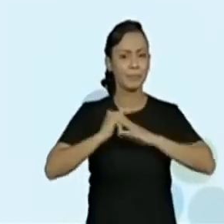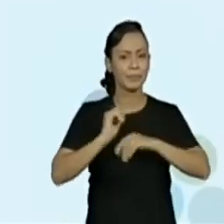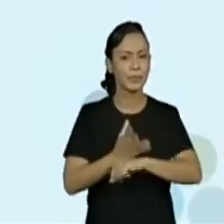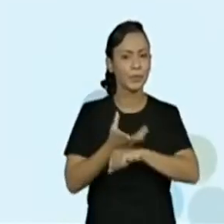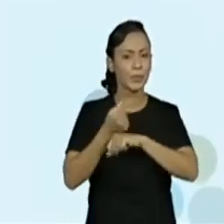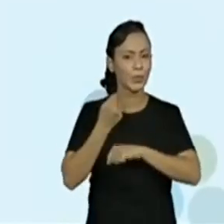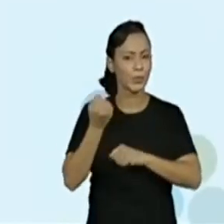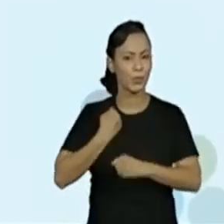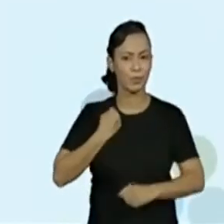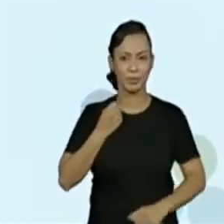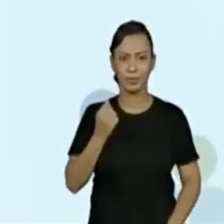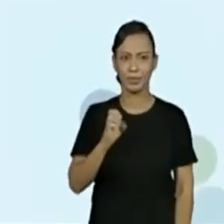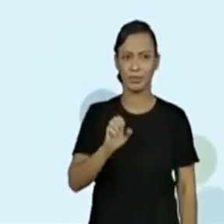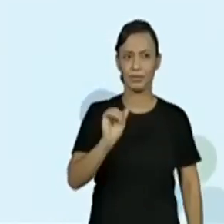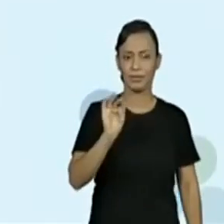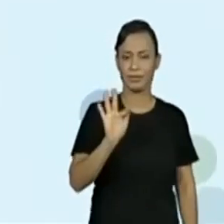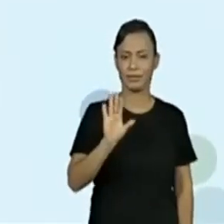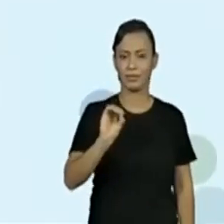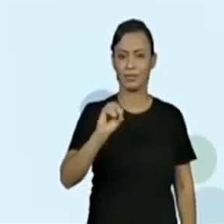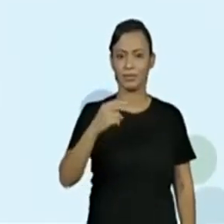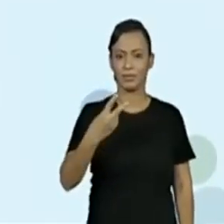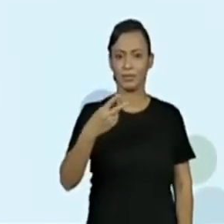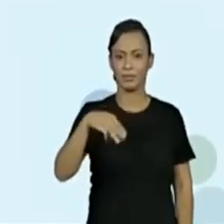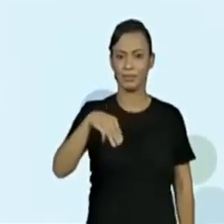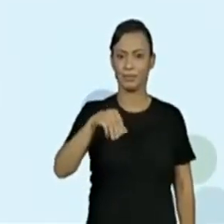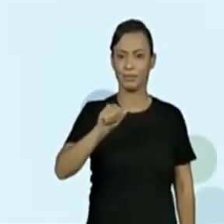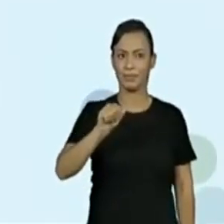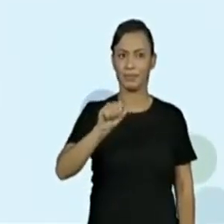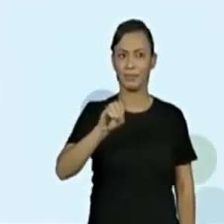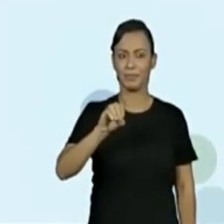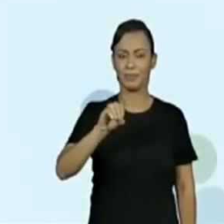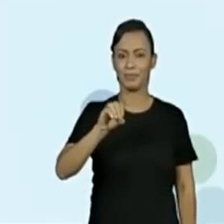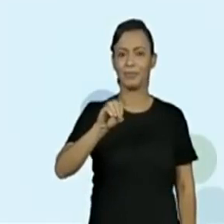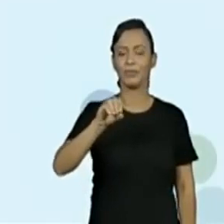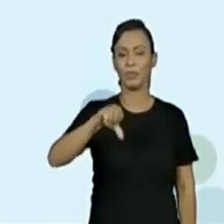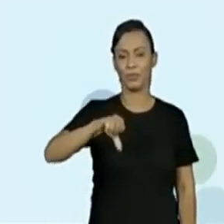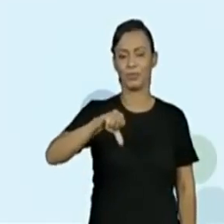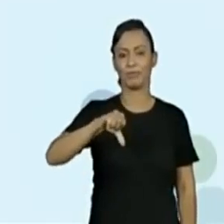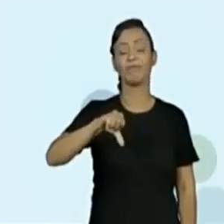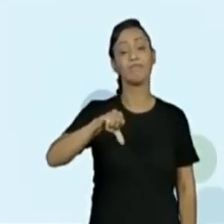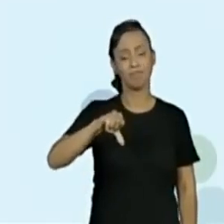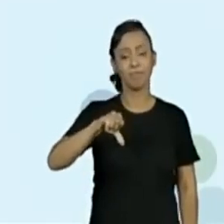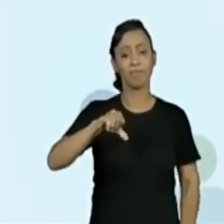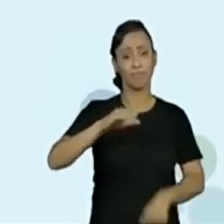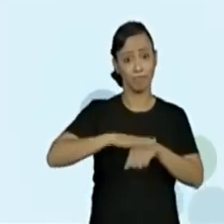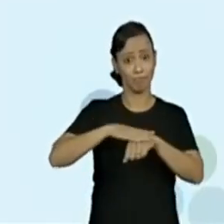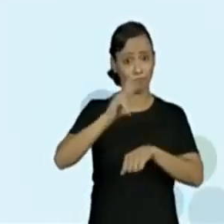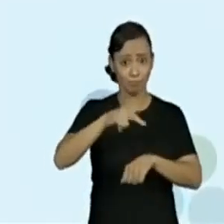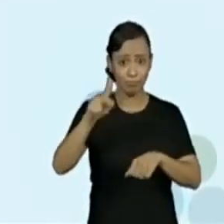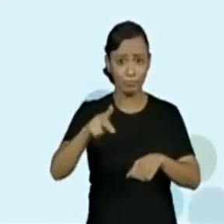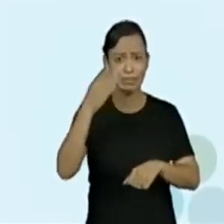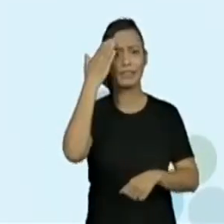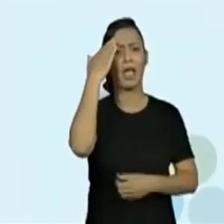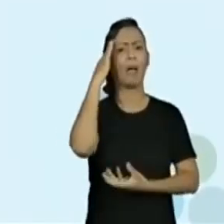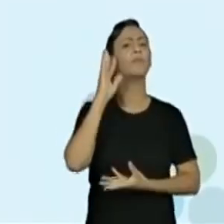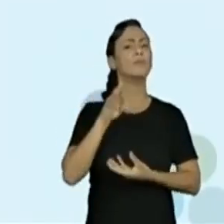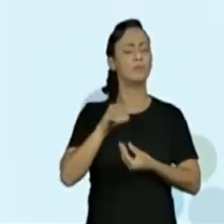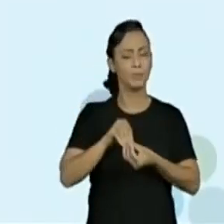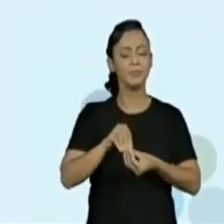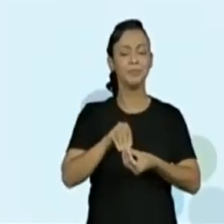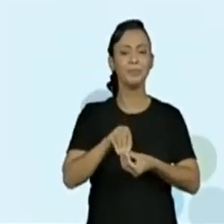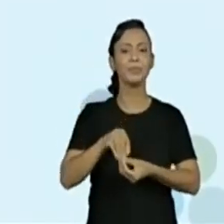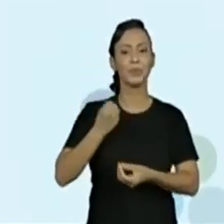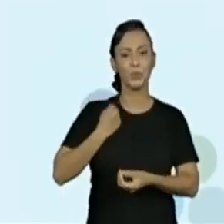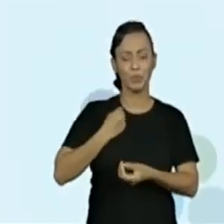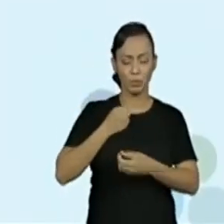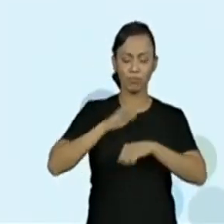só. EF02, MA09. As professoras podem anotar e depois as demais que forem